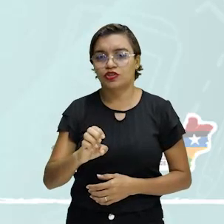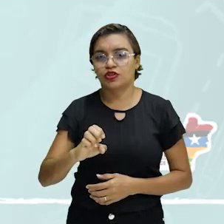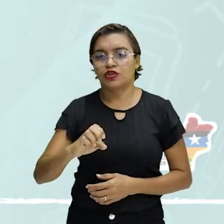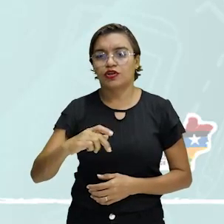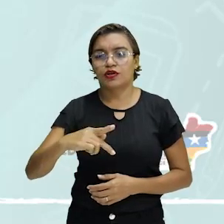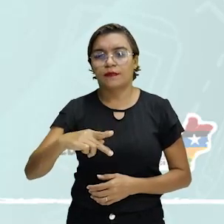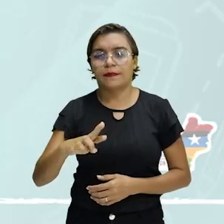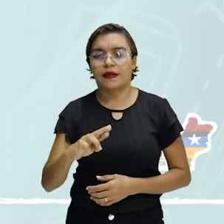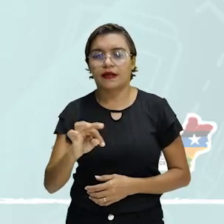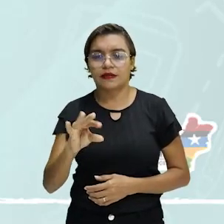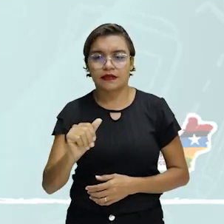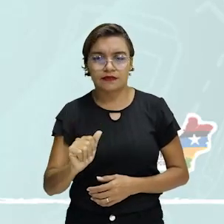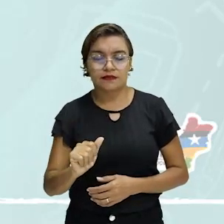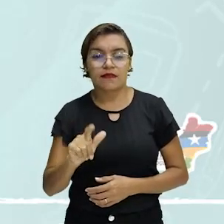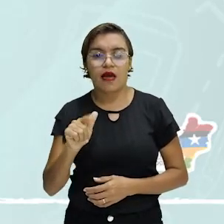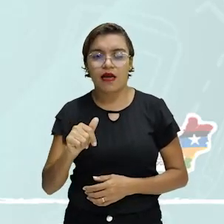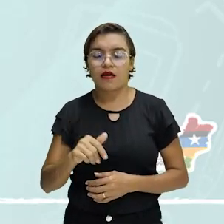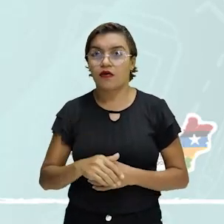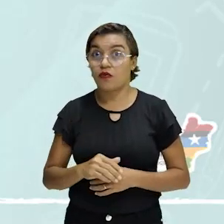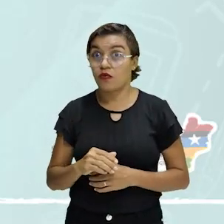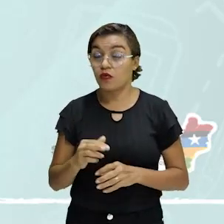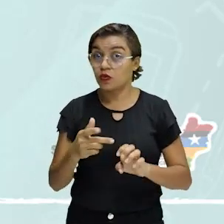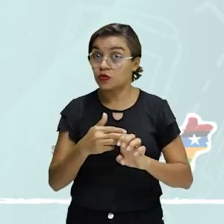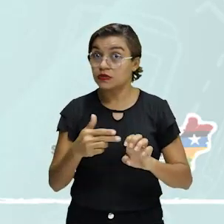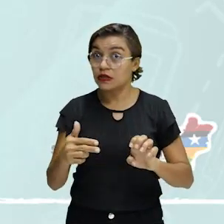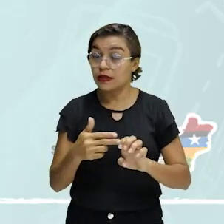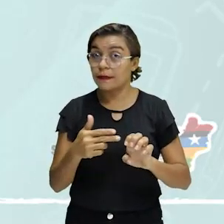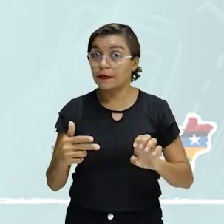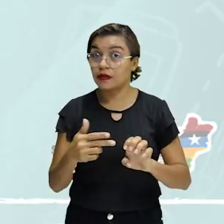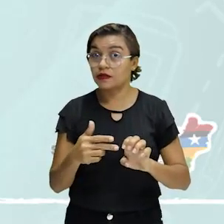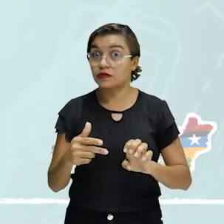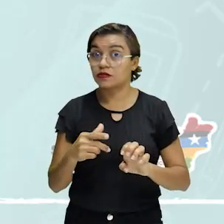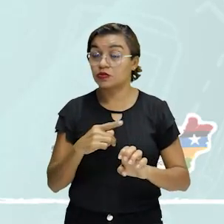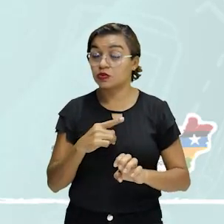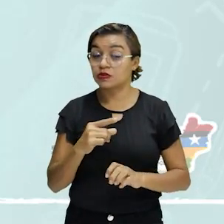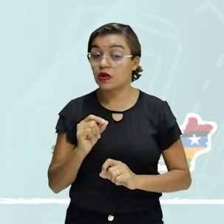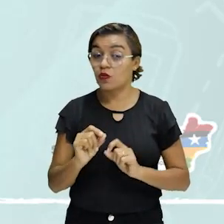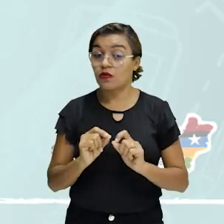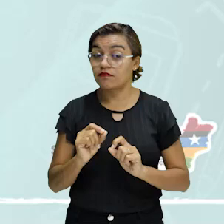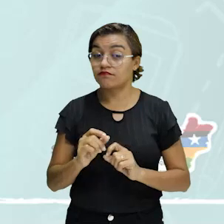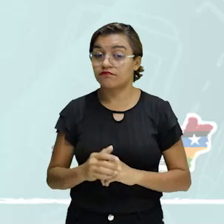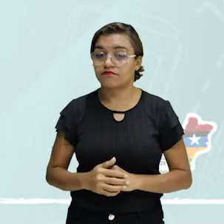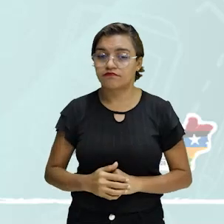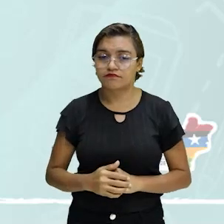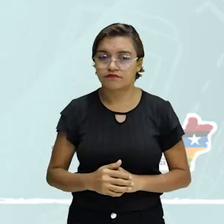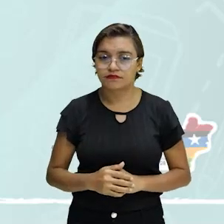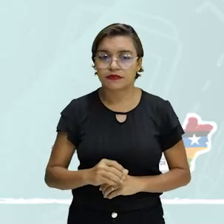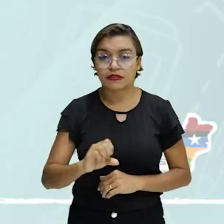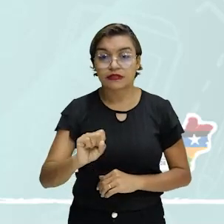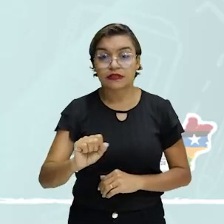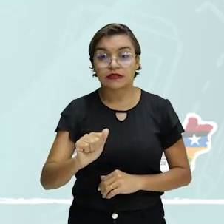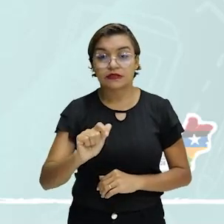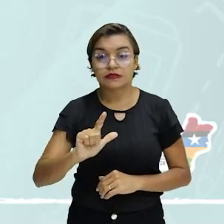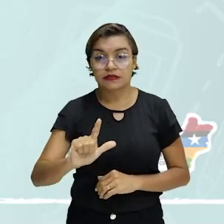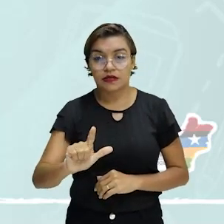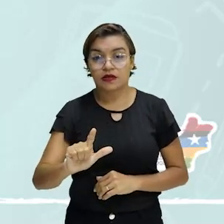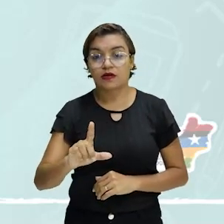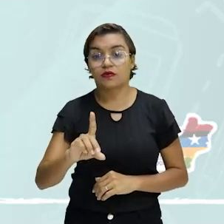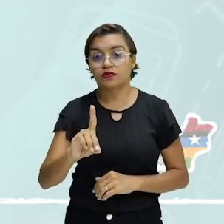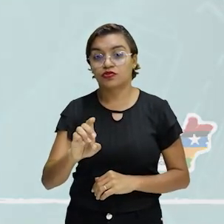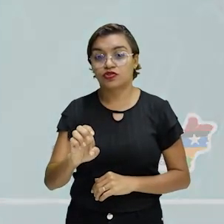aqui ele é um dos produtos certo eh sal de prata na forma de